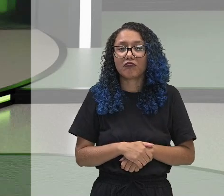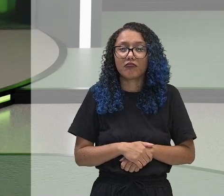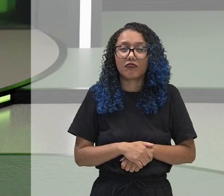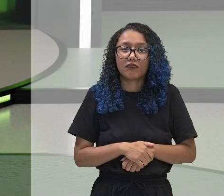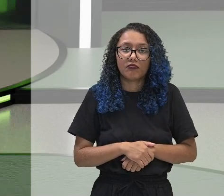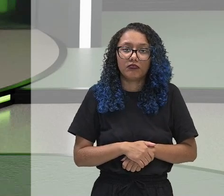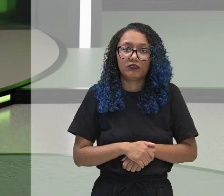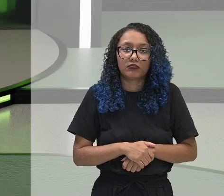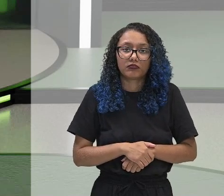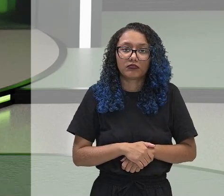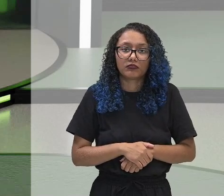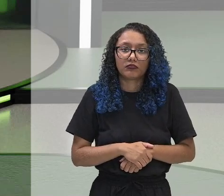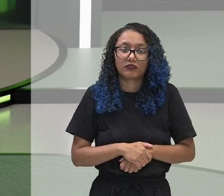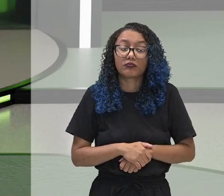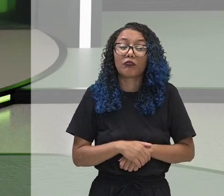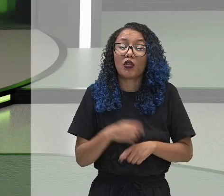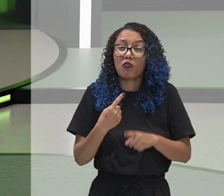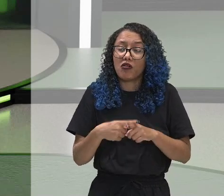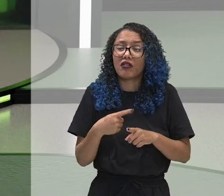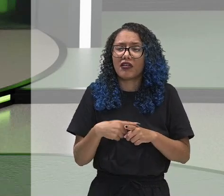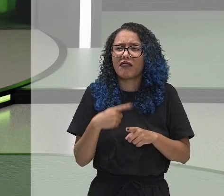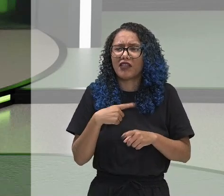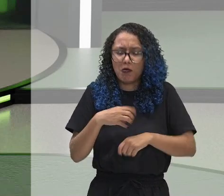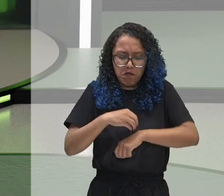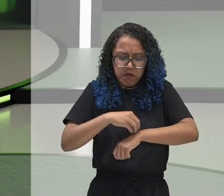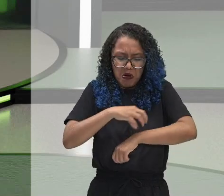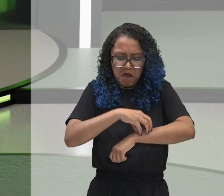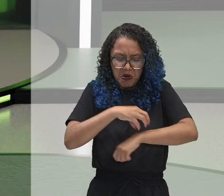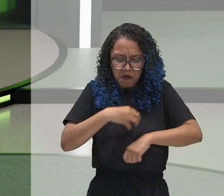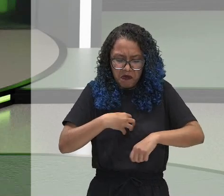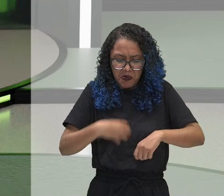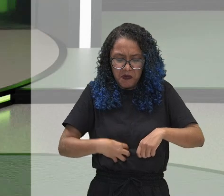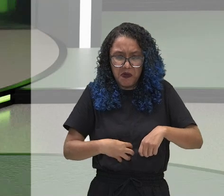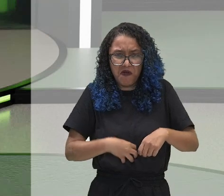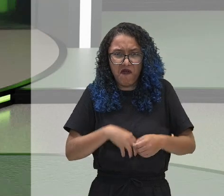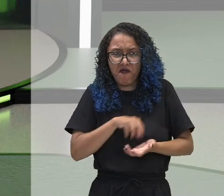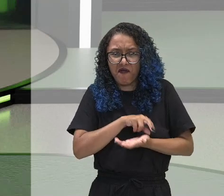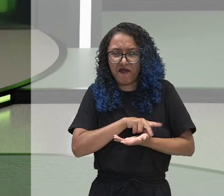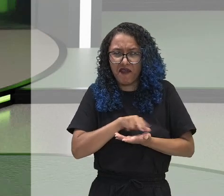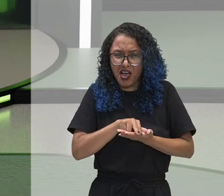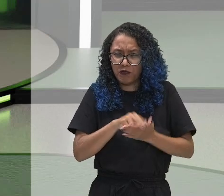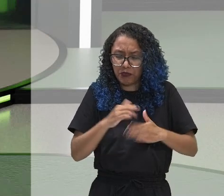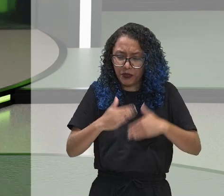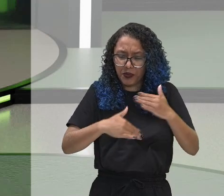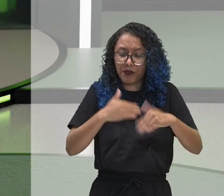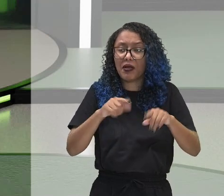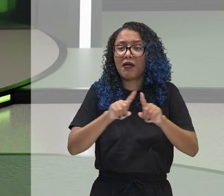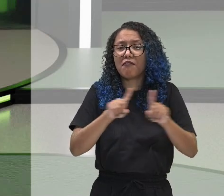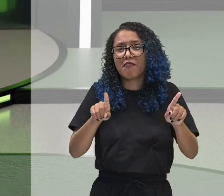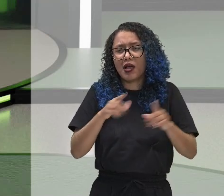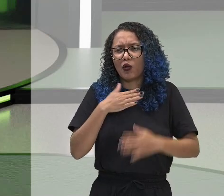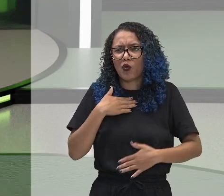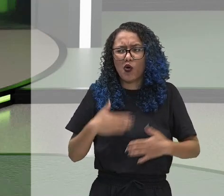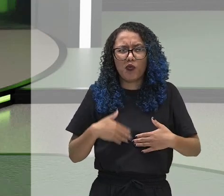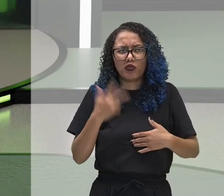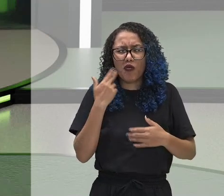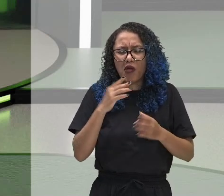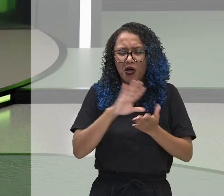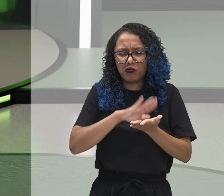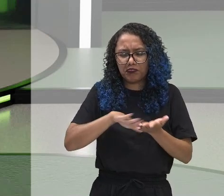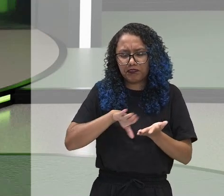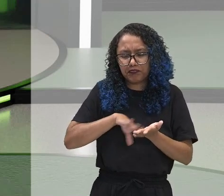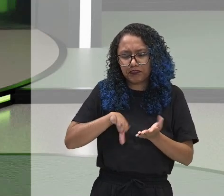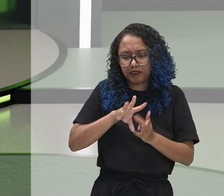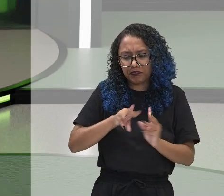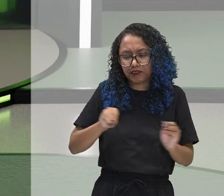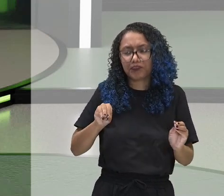corpos, né, muitos cistos, muitos nódulos que se formam, mas que o próprio corpo é capaz de expulsar através da ajuda